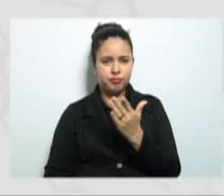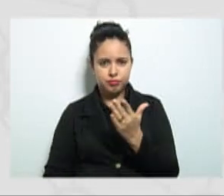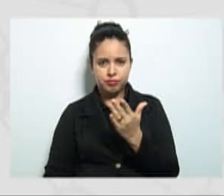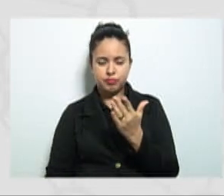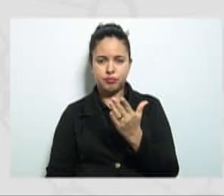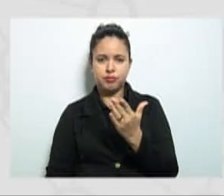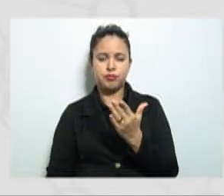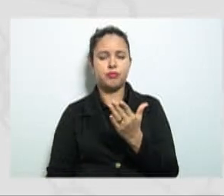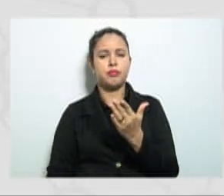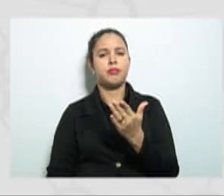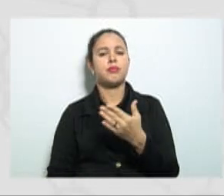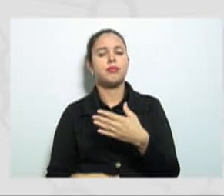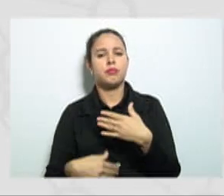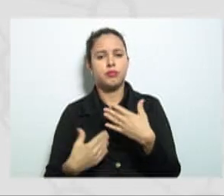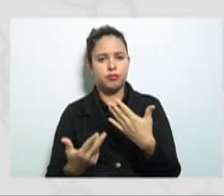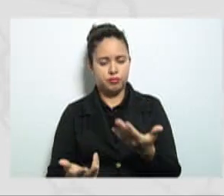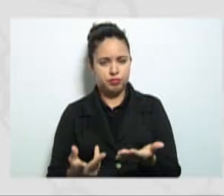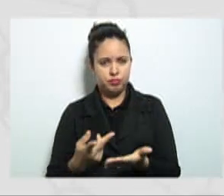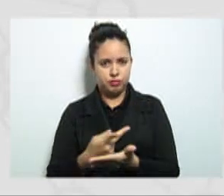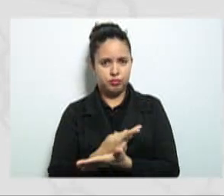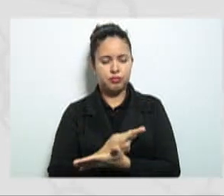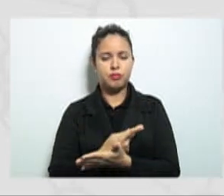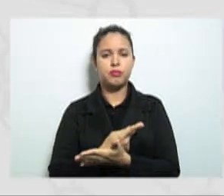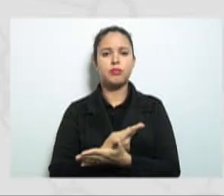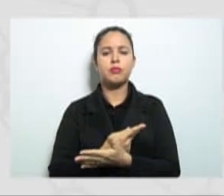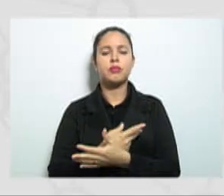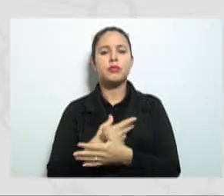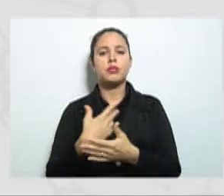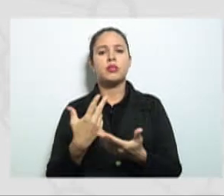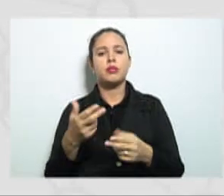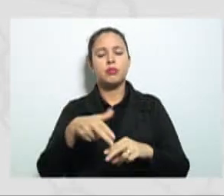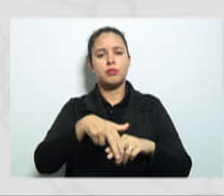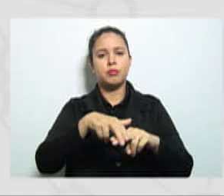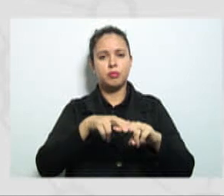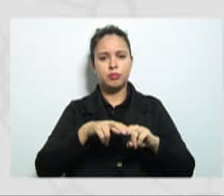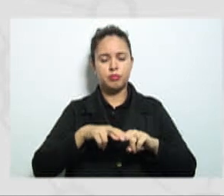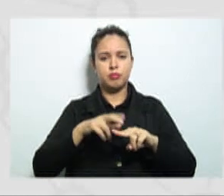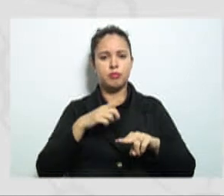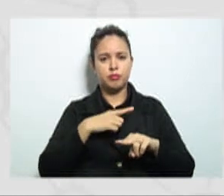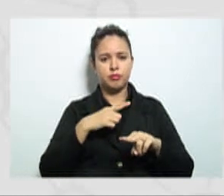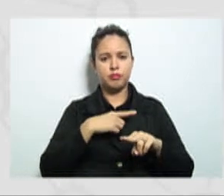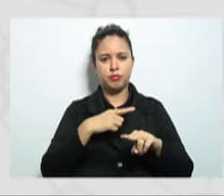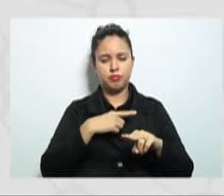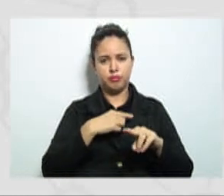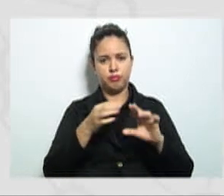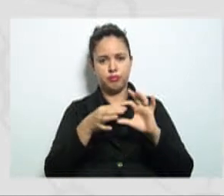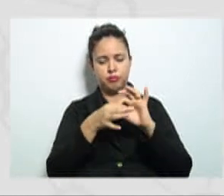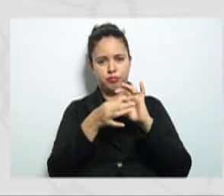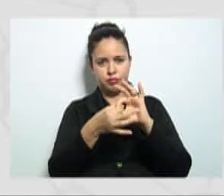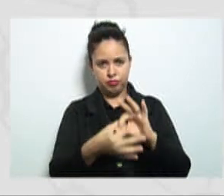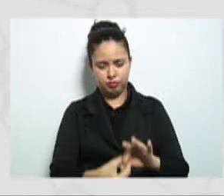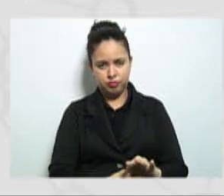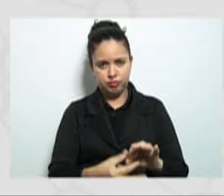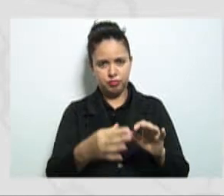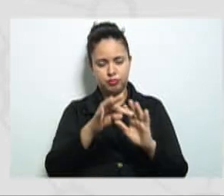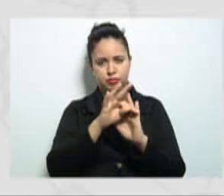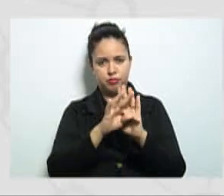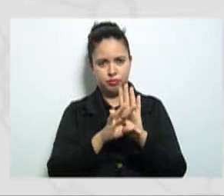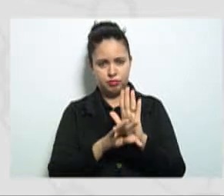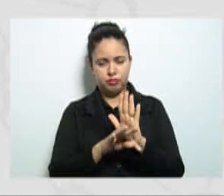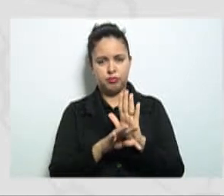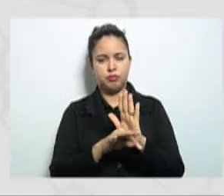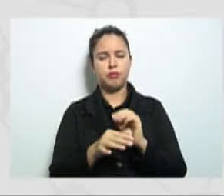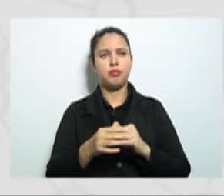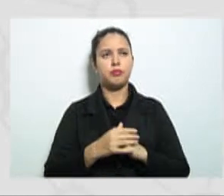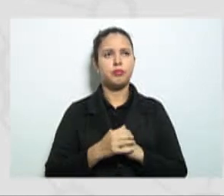não obteve o resultado esperado. Por isso, para garantir a harmonia desse texto, eu usei a palavra embora. O